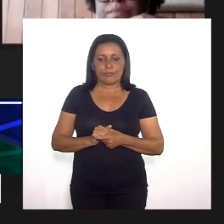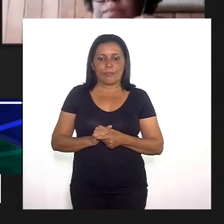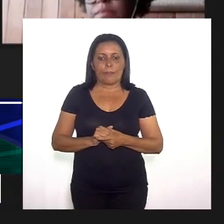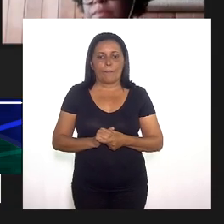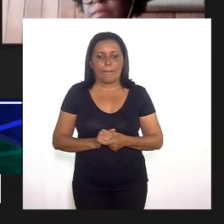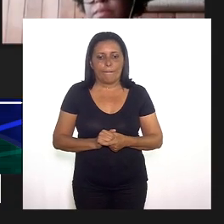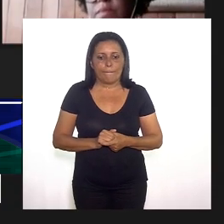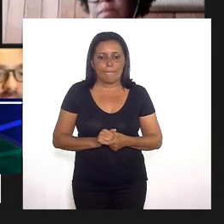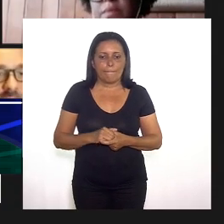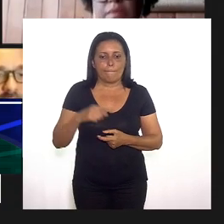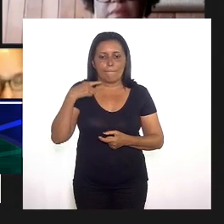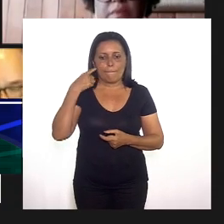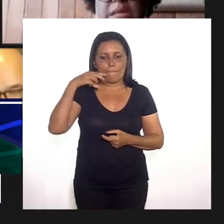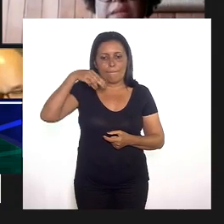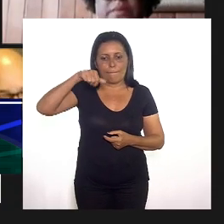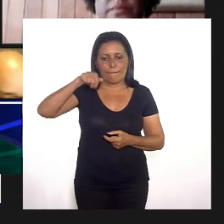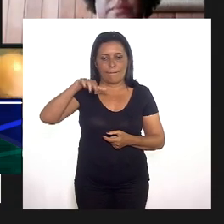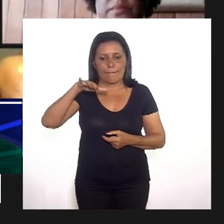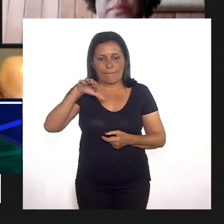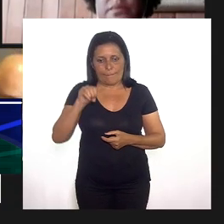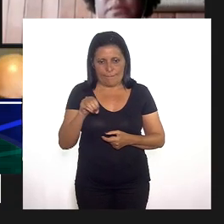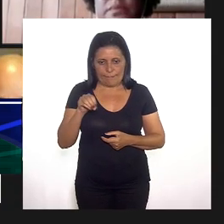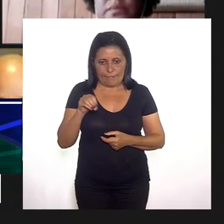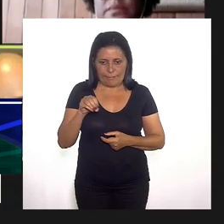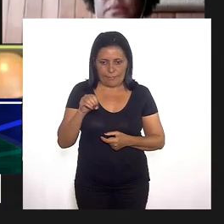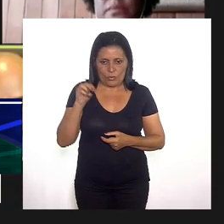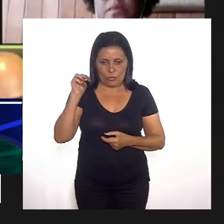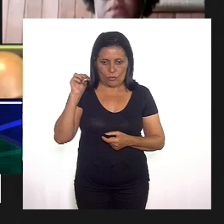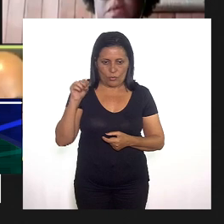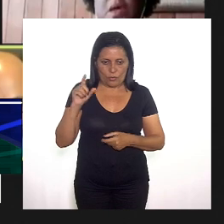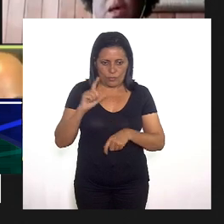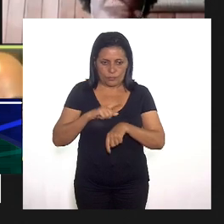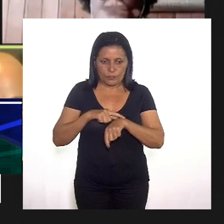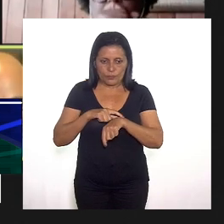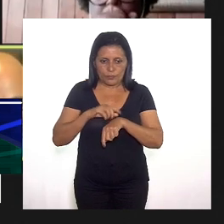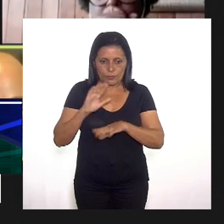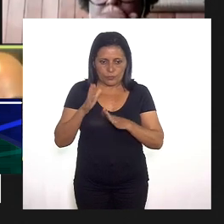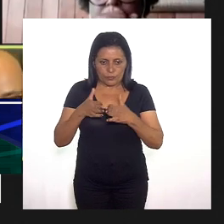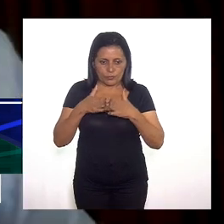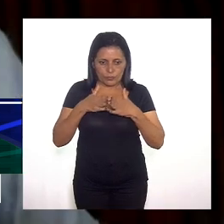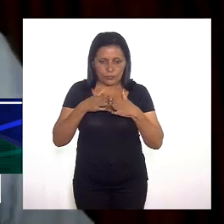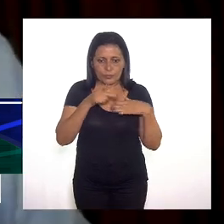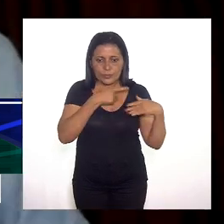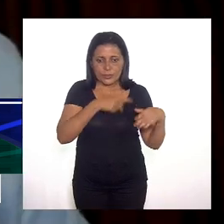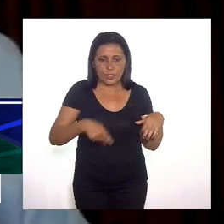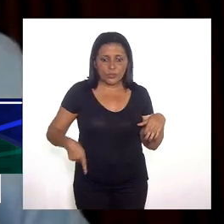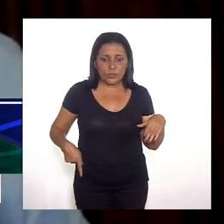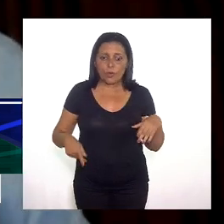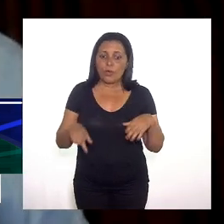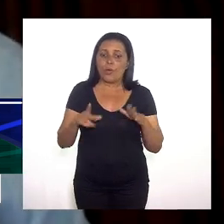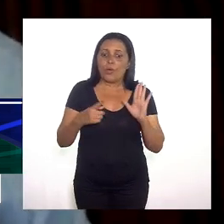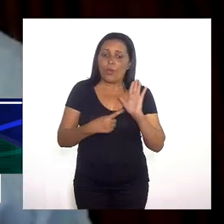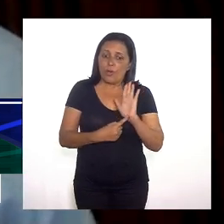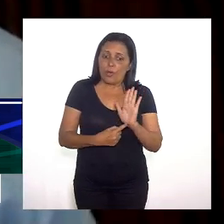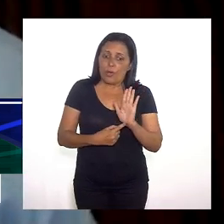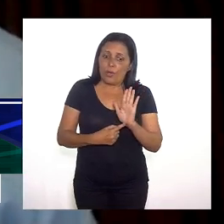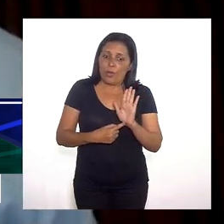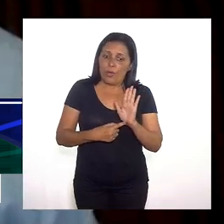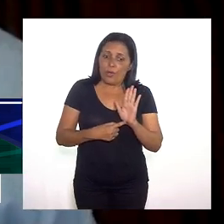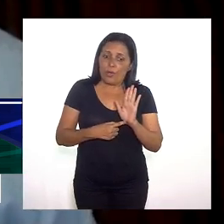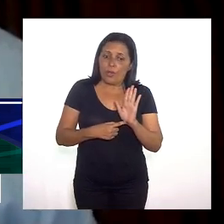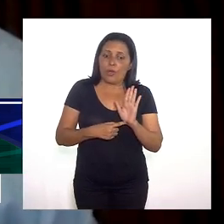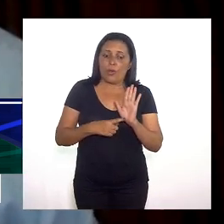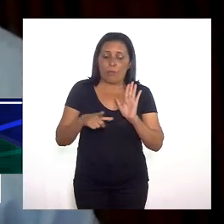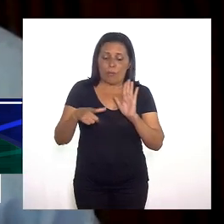Deputado Márcio. Só um minuto, por favor. Senhor presidente, o parecer é o sobre o